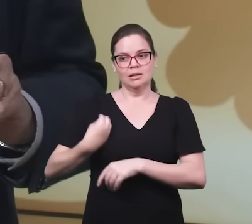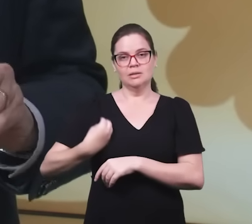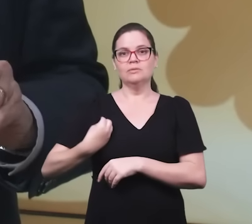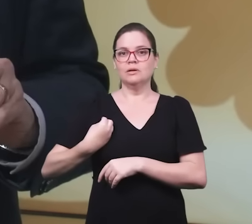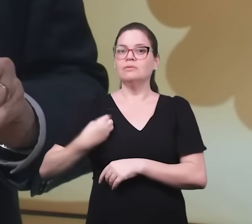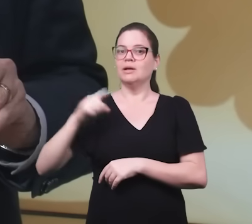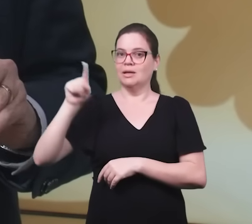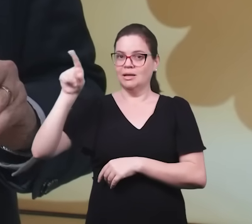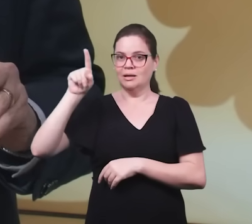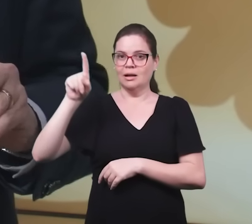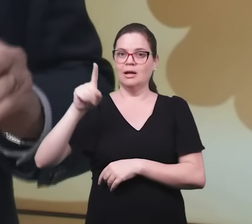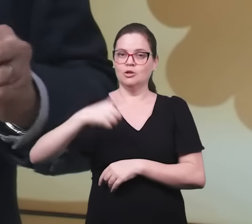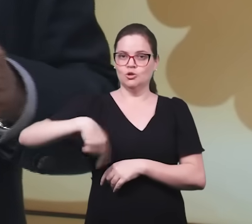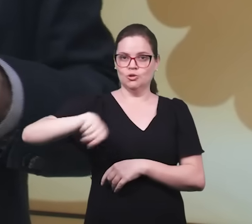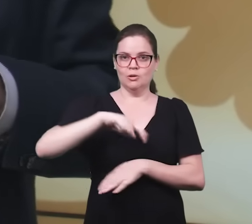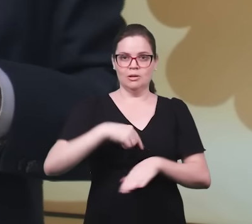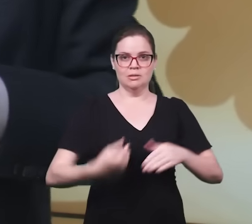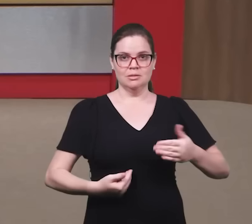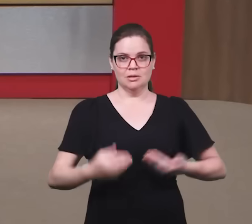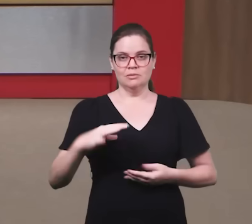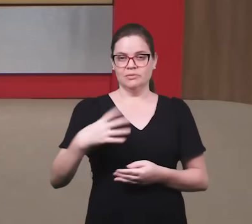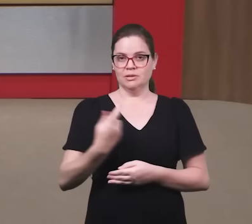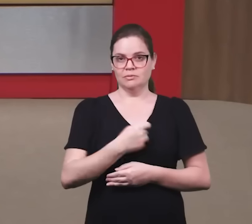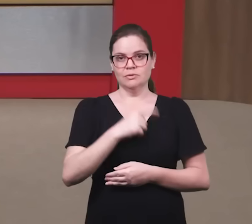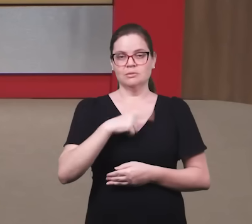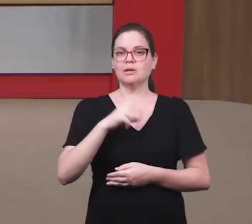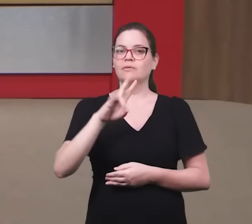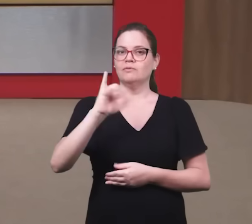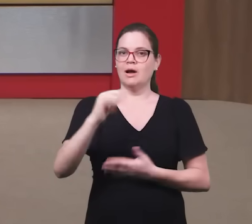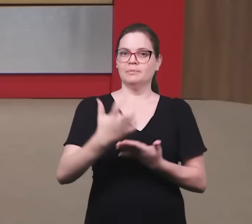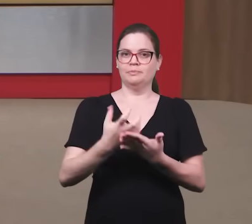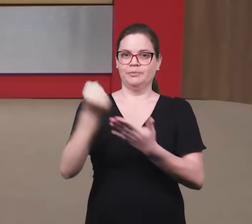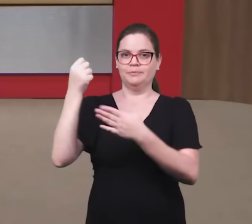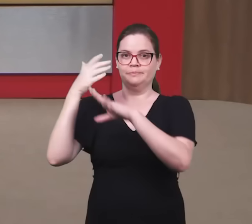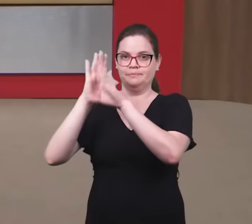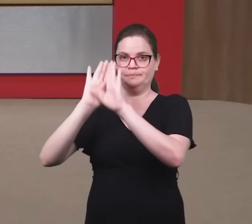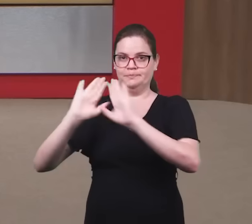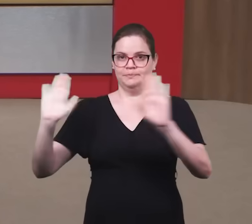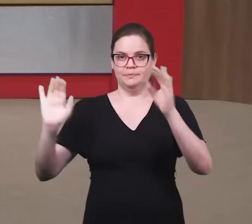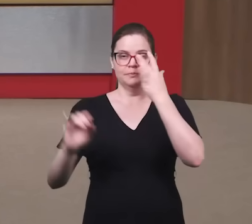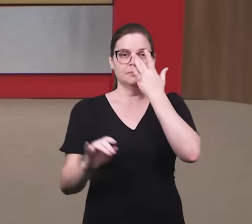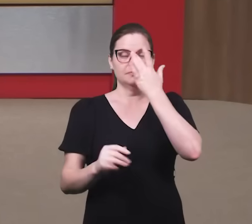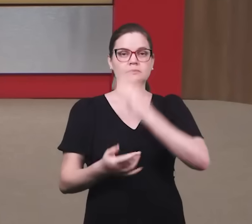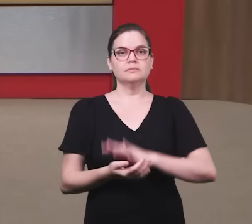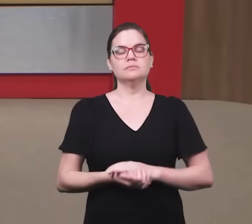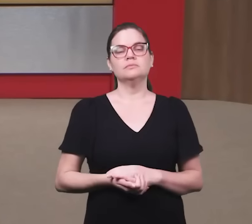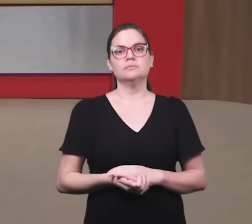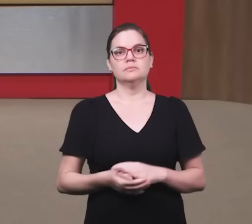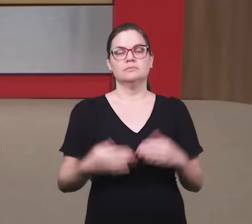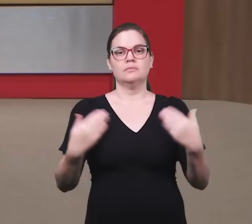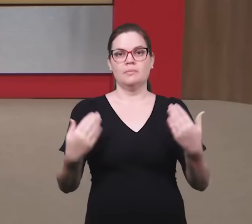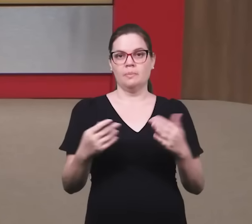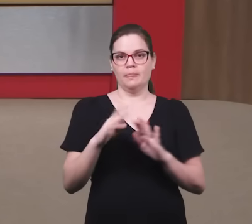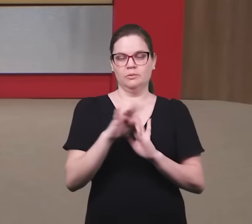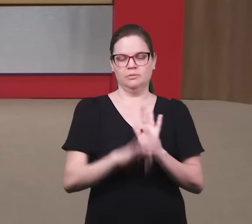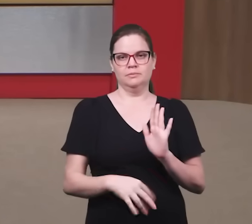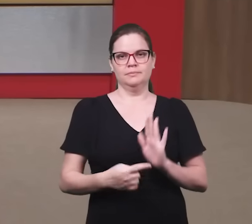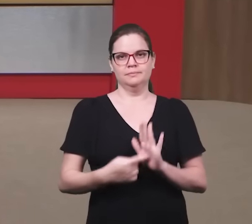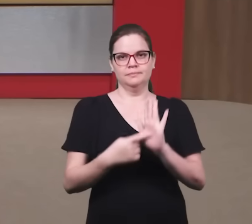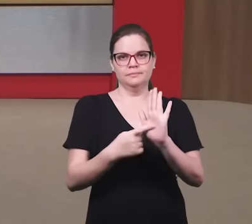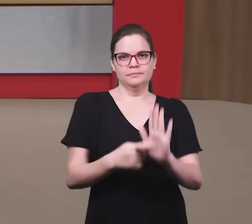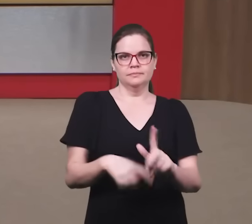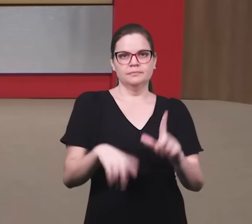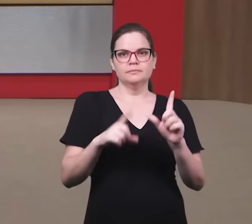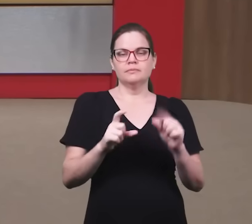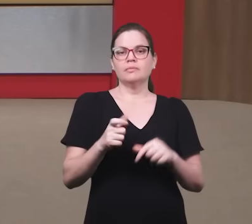os salvos em Jesus. O texto, esse salmo, na verdade, fala de